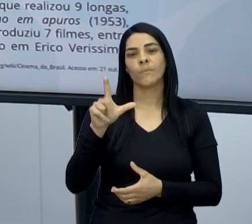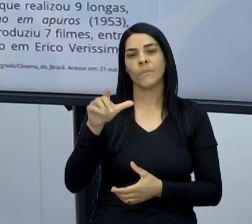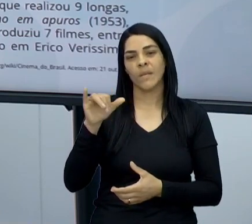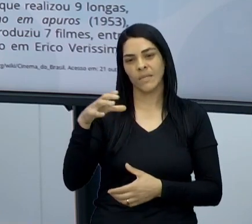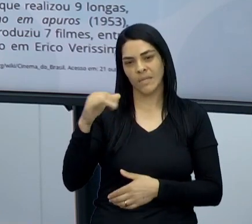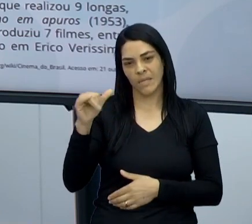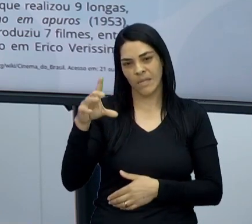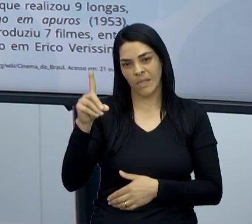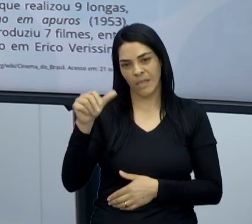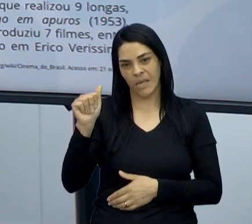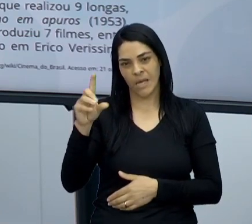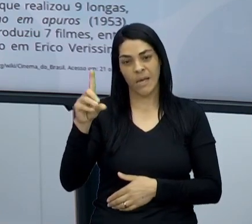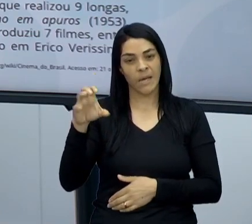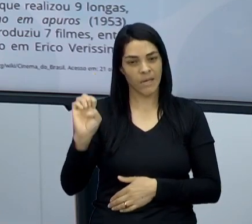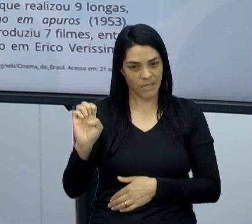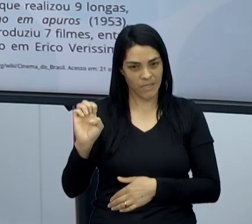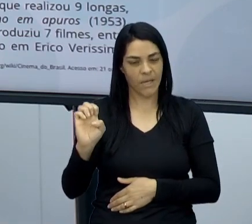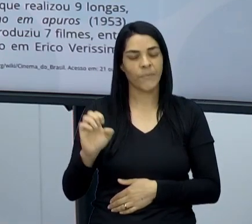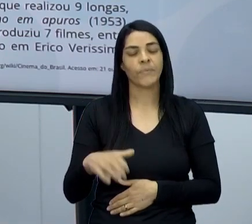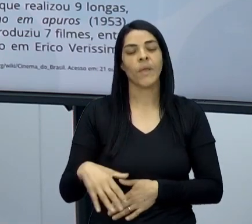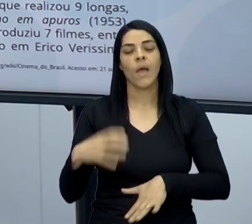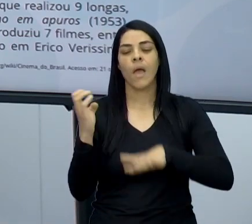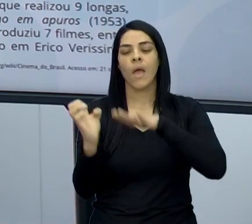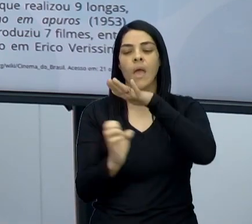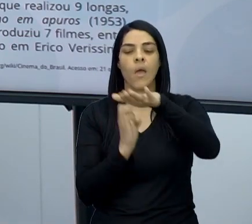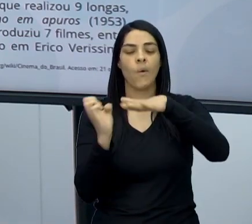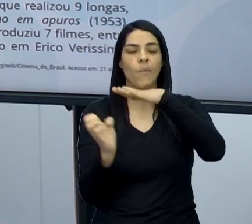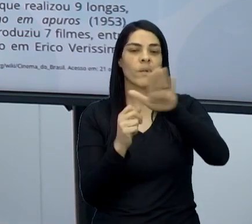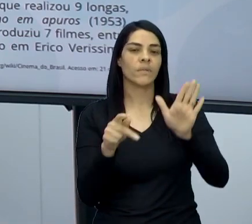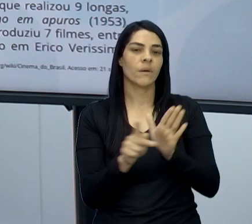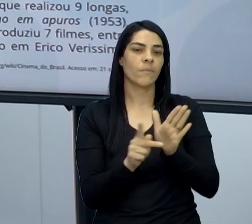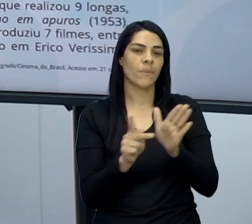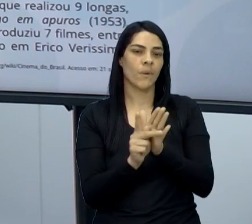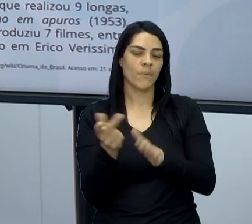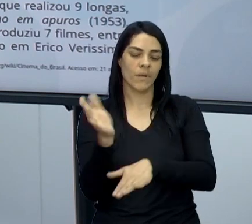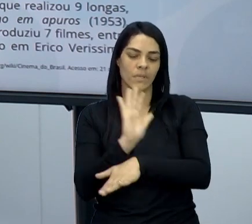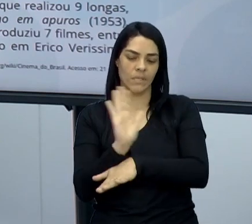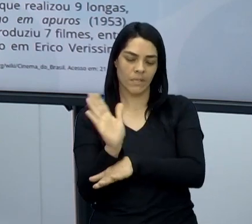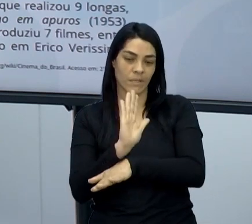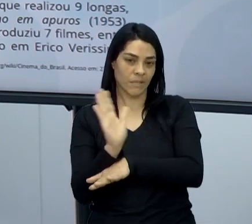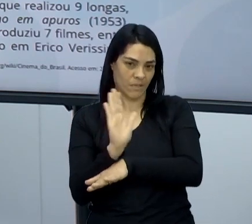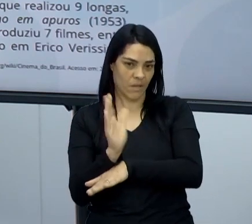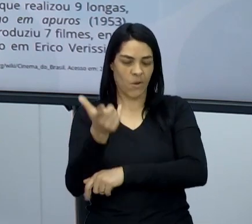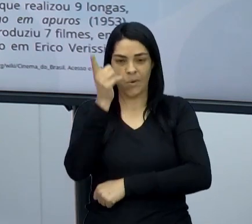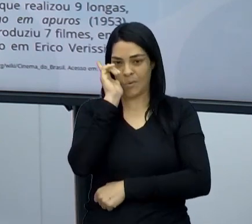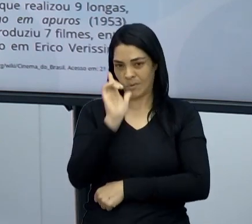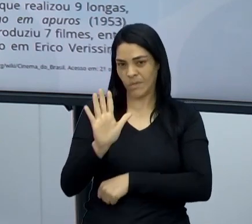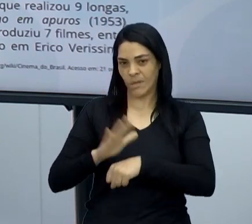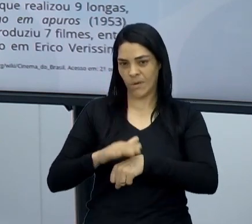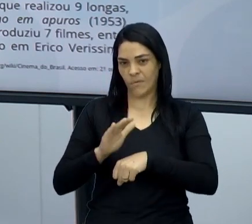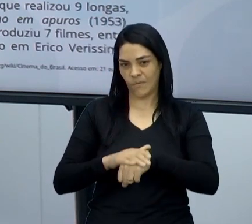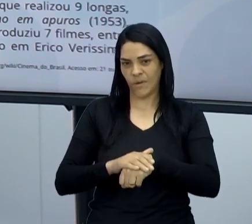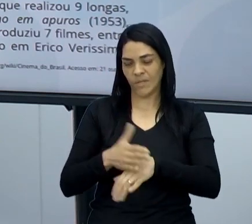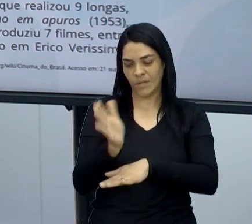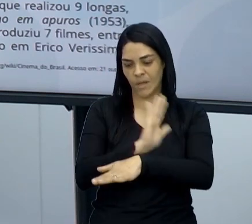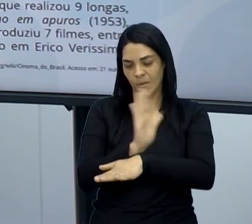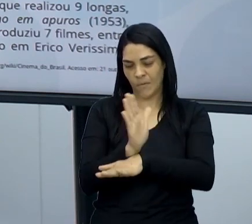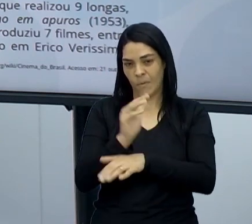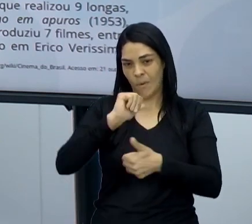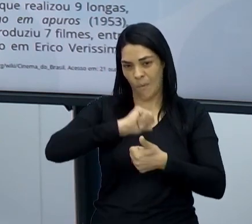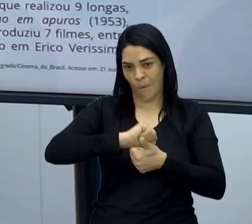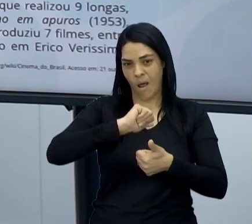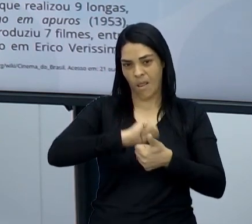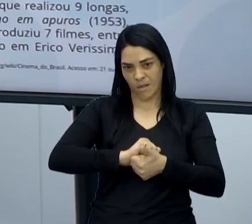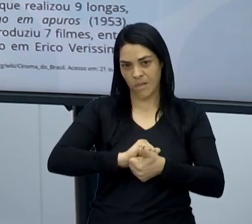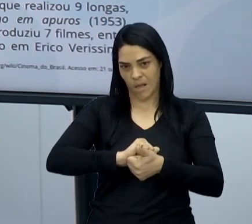era uma empresa de cinema. E ela conseguiu fazer filmes de qualidade. O Cangaceiro passou no